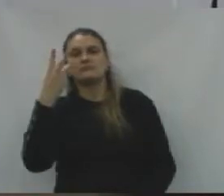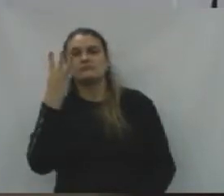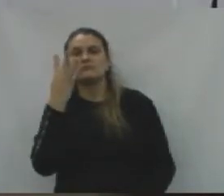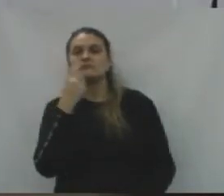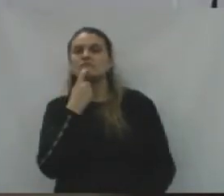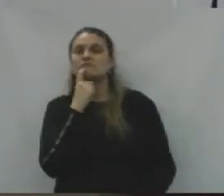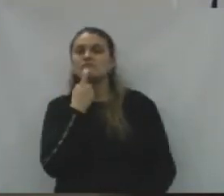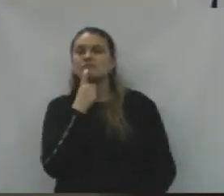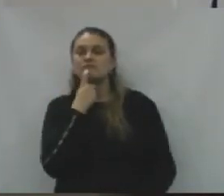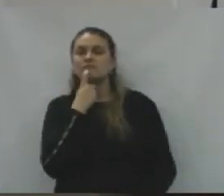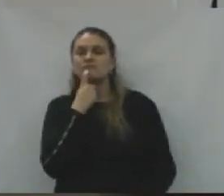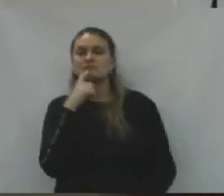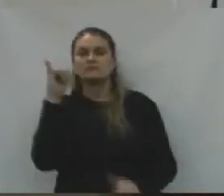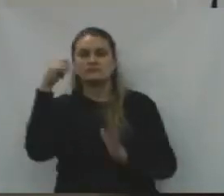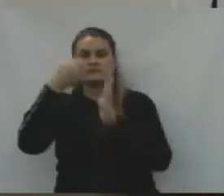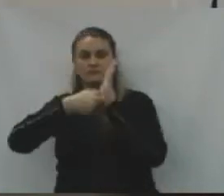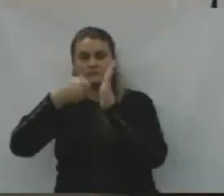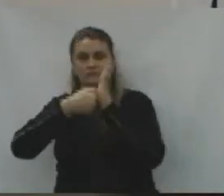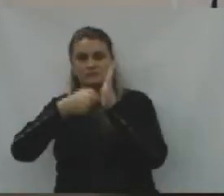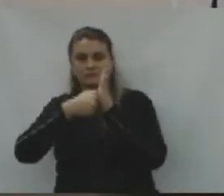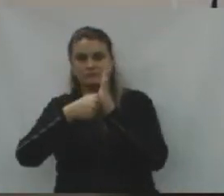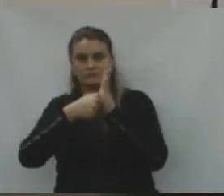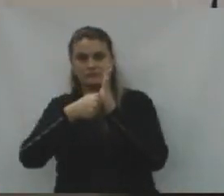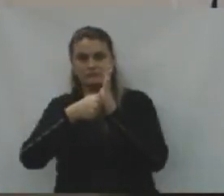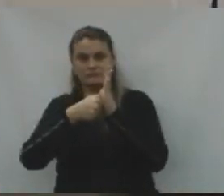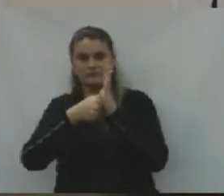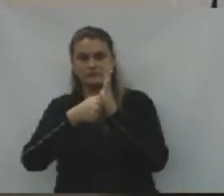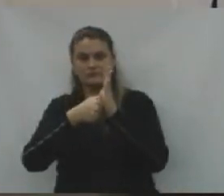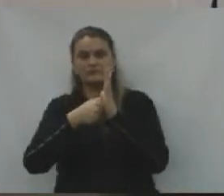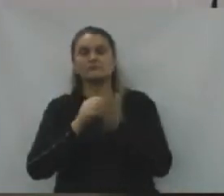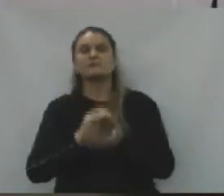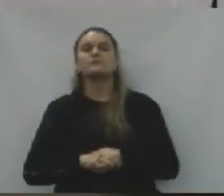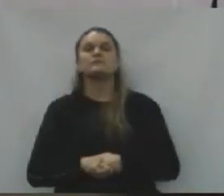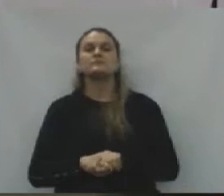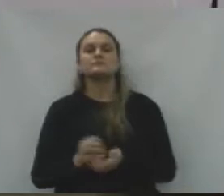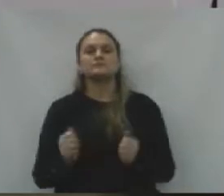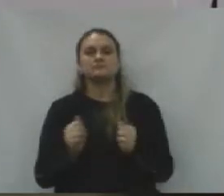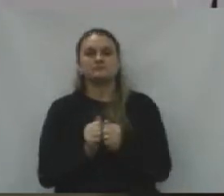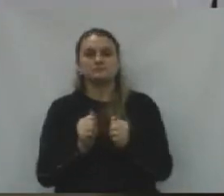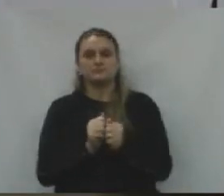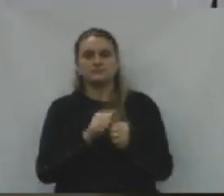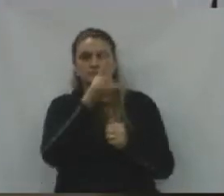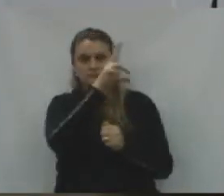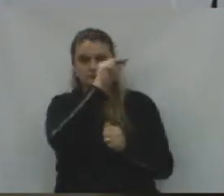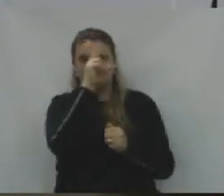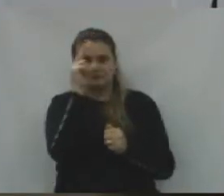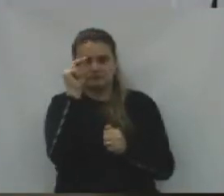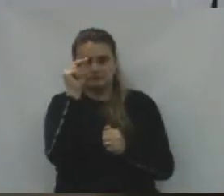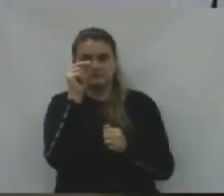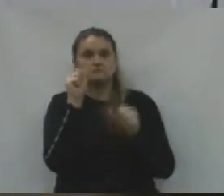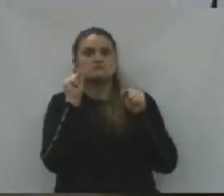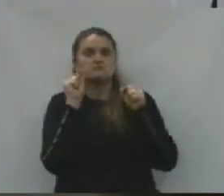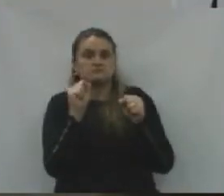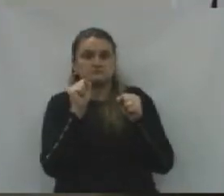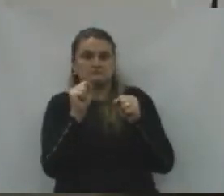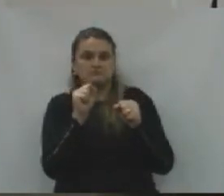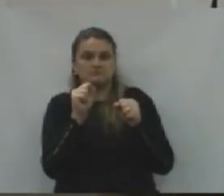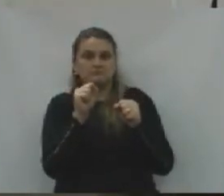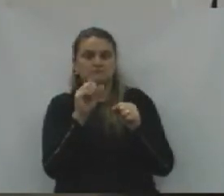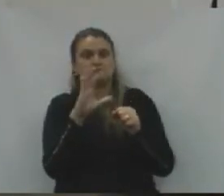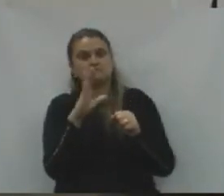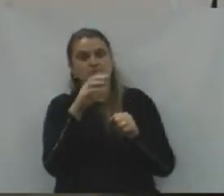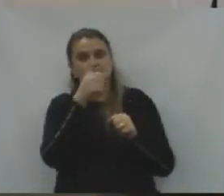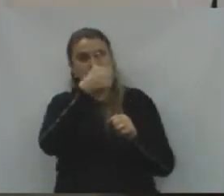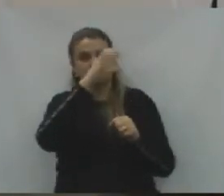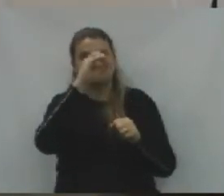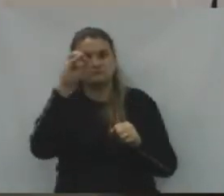48.294,34 centavos de imposto de renda recolhido na fonte pelos servidores da Uniuv, junto aos cofres municipais, que podem, na